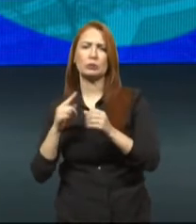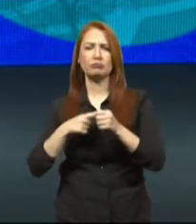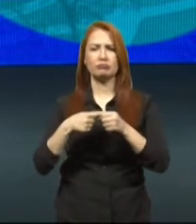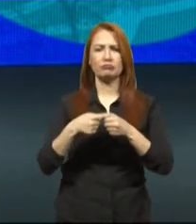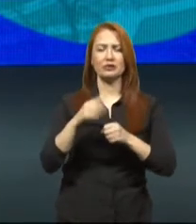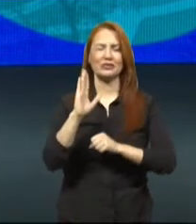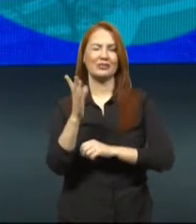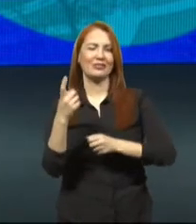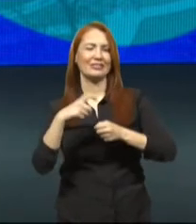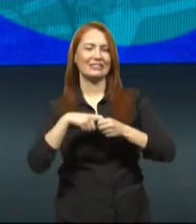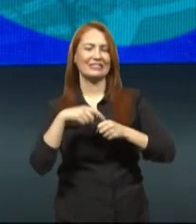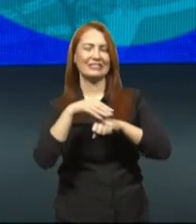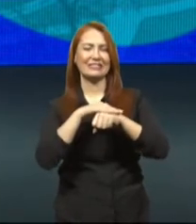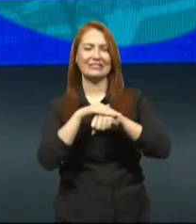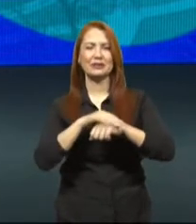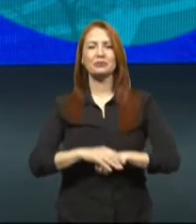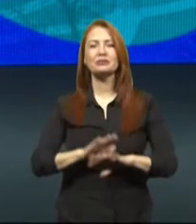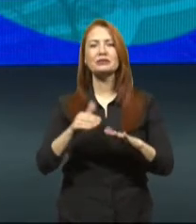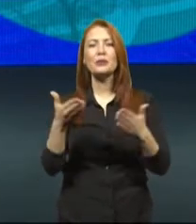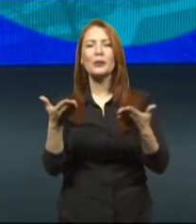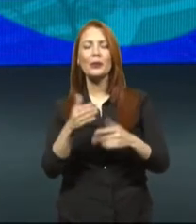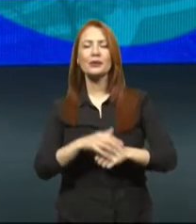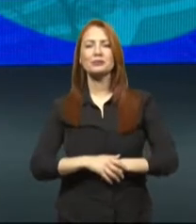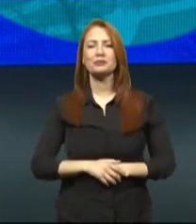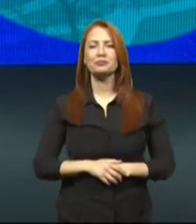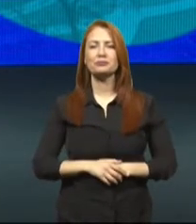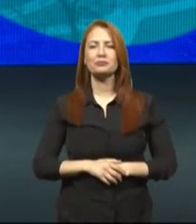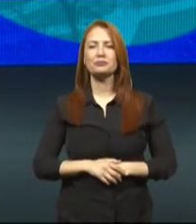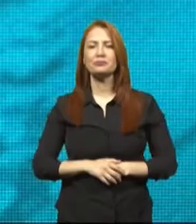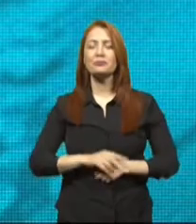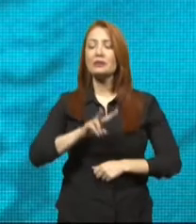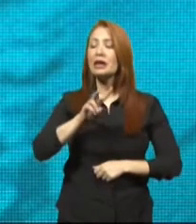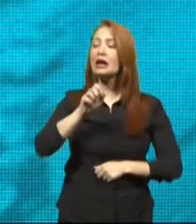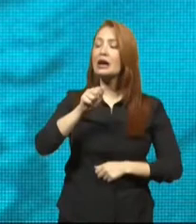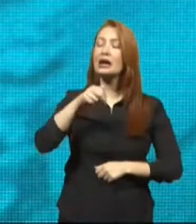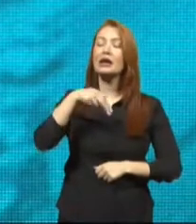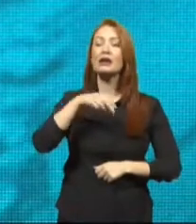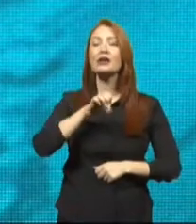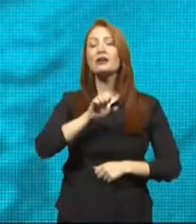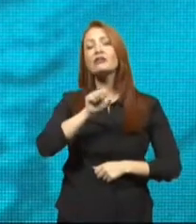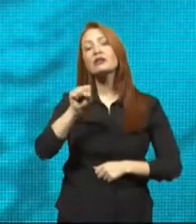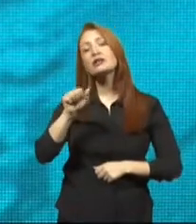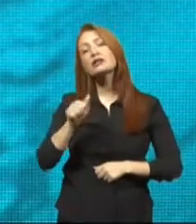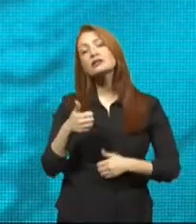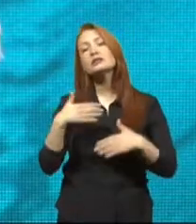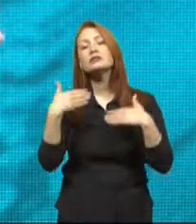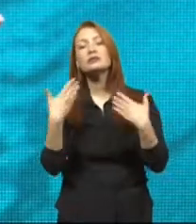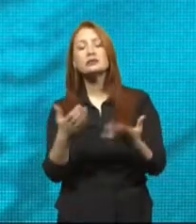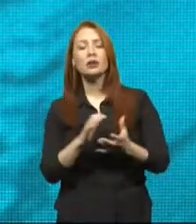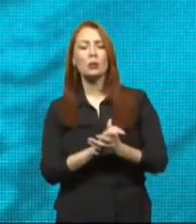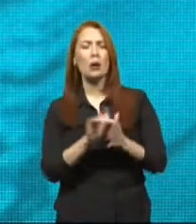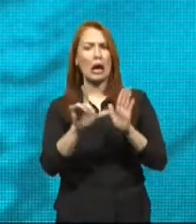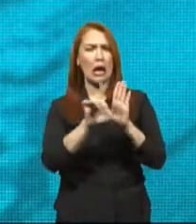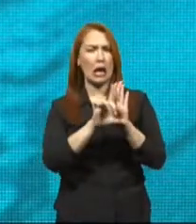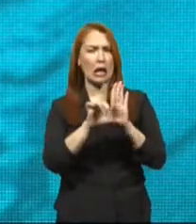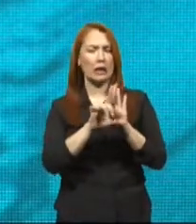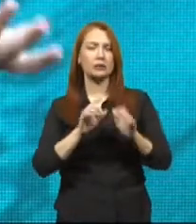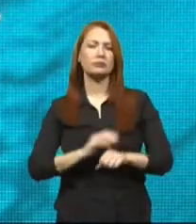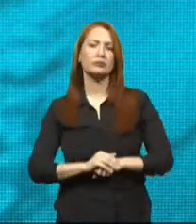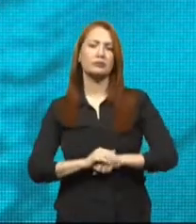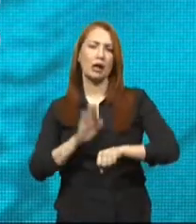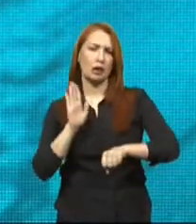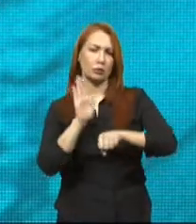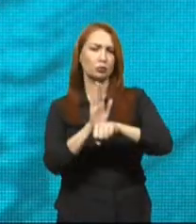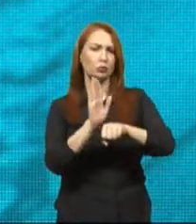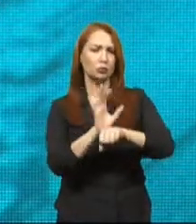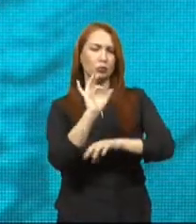conversar. Vanessa, eu queria saber de ti um pouco dessa... Essa lei, ela vai beneficiar tanto, como o Osmar disse, a parte do meio